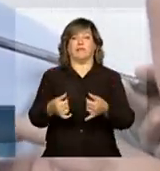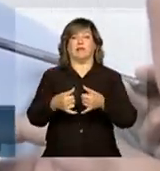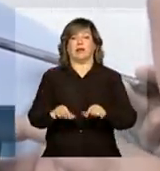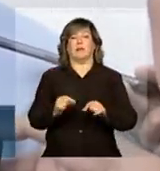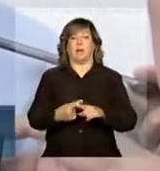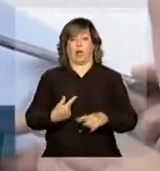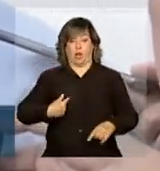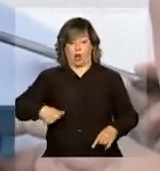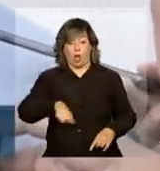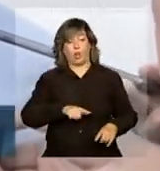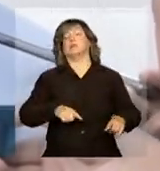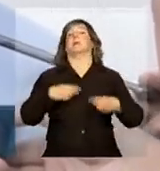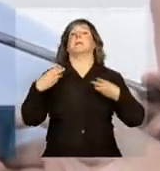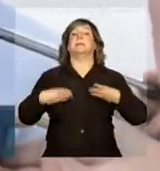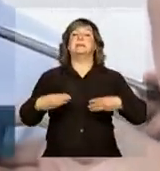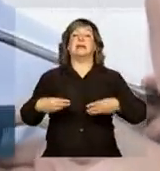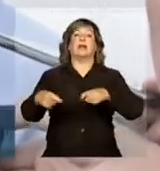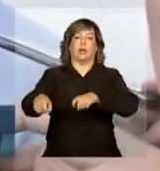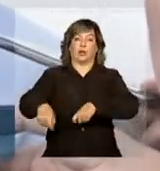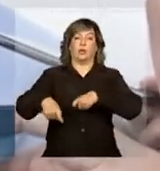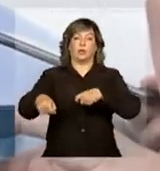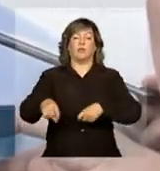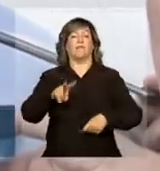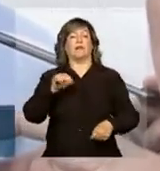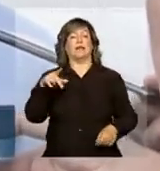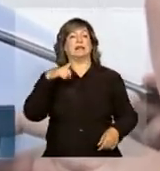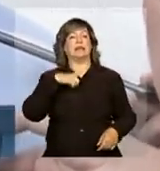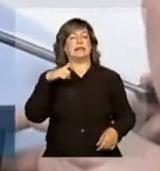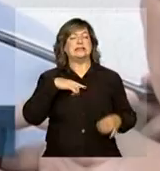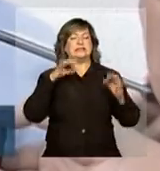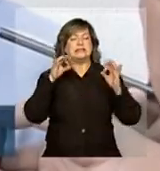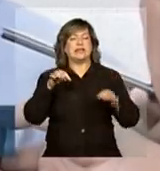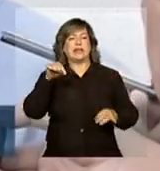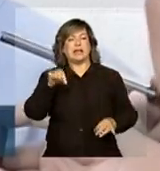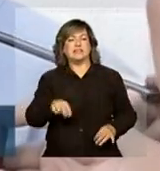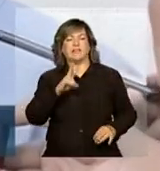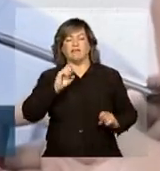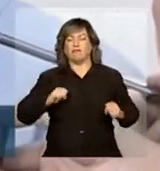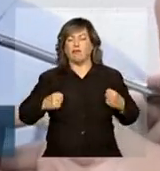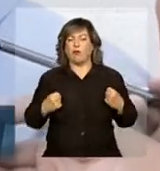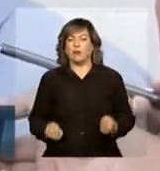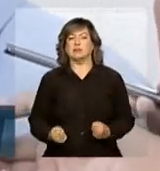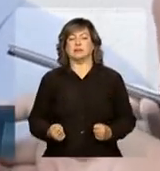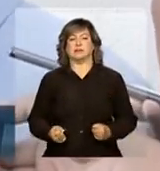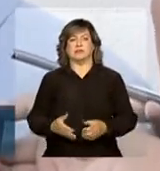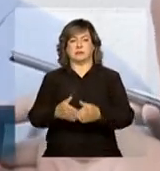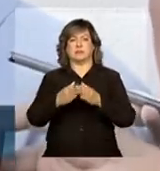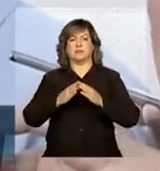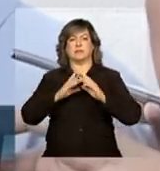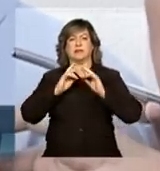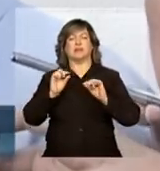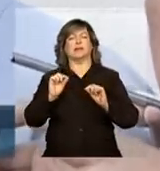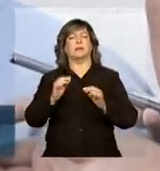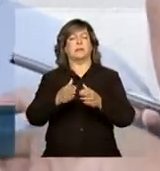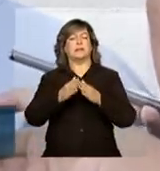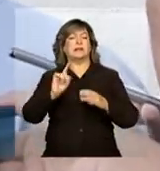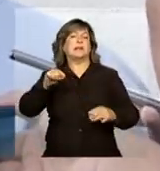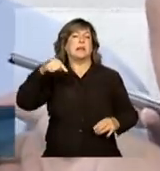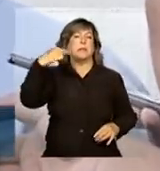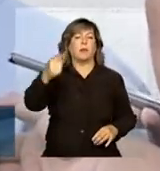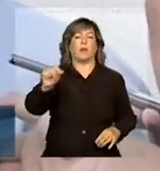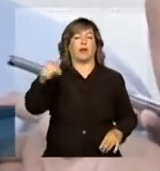Ministério da Agricultura, vamos ter exatamente essa força de reivindicar depois da presidência dela aqui,